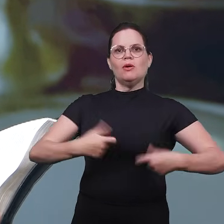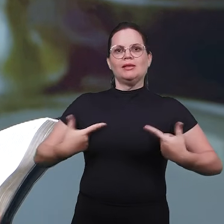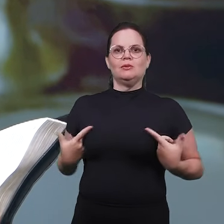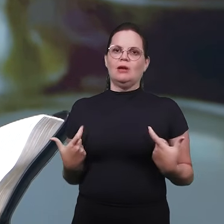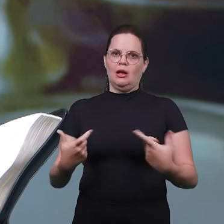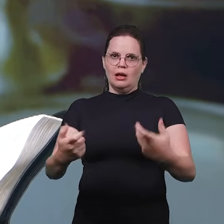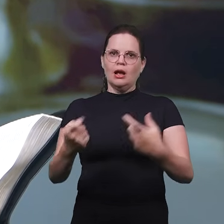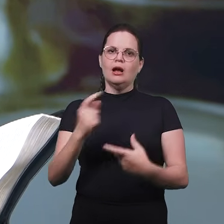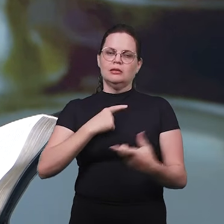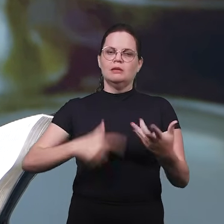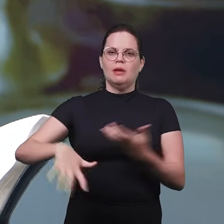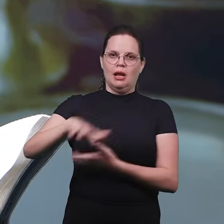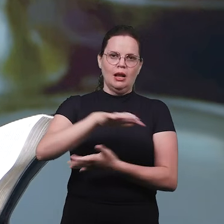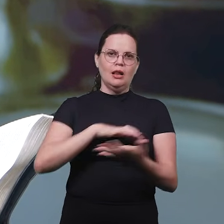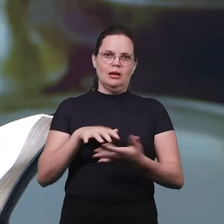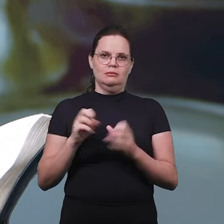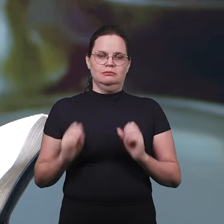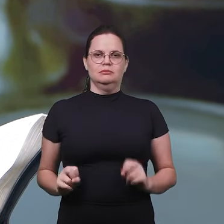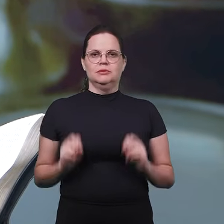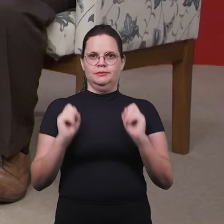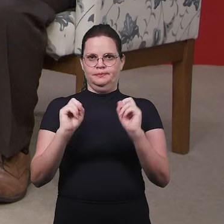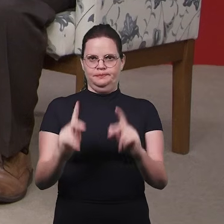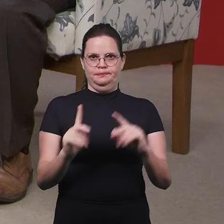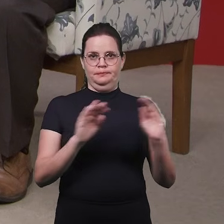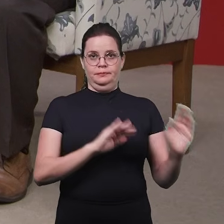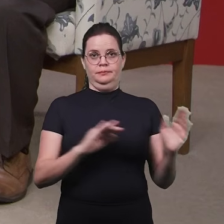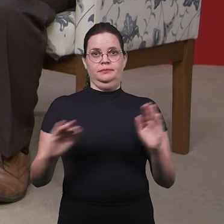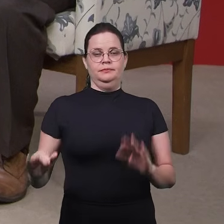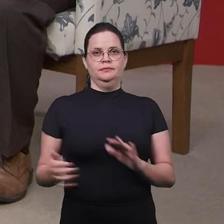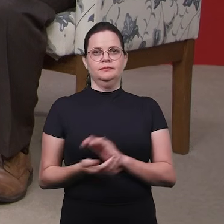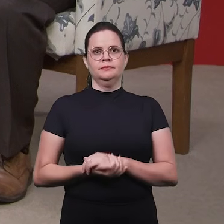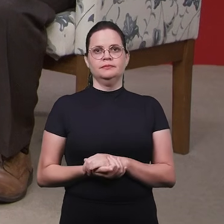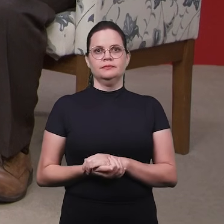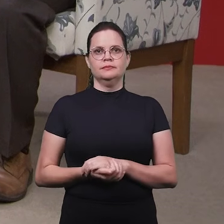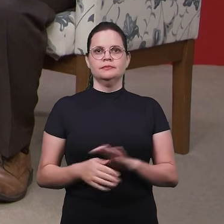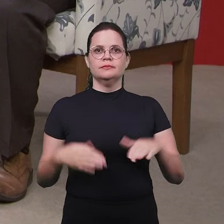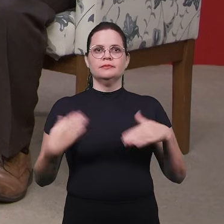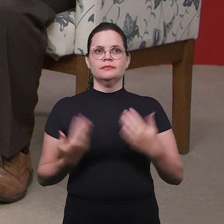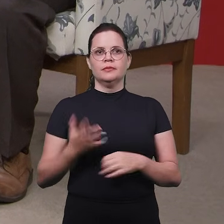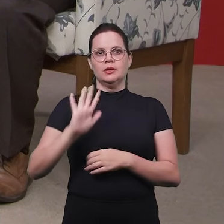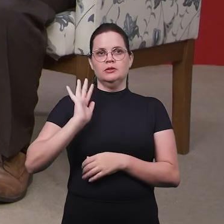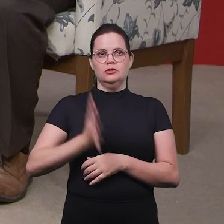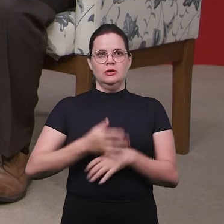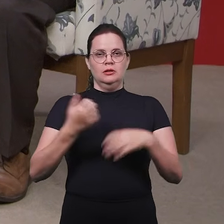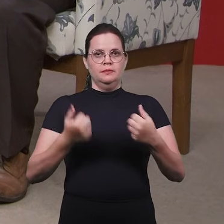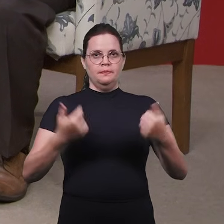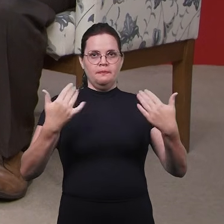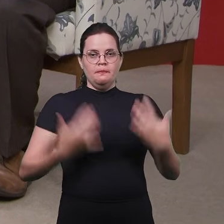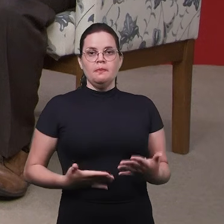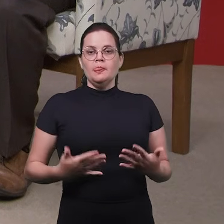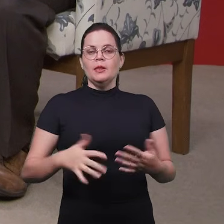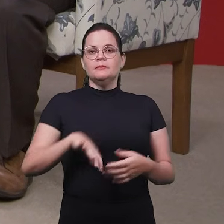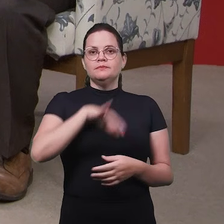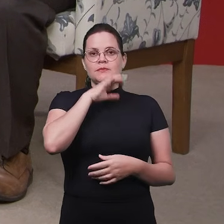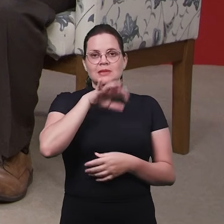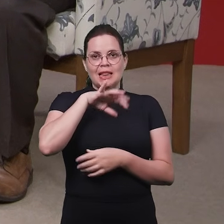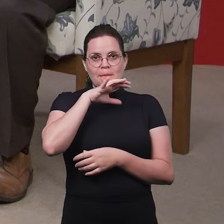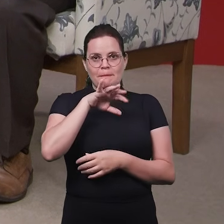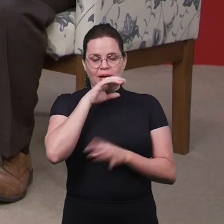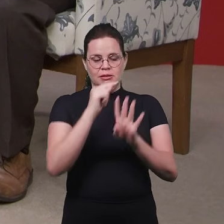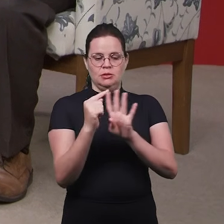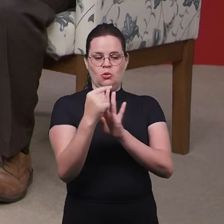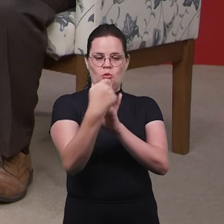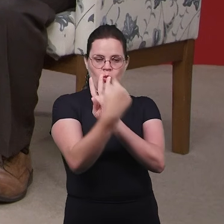territórios. Perfeitamente. Está dentro disso, né? Perfeitamente. Então, nós falamos aqui que os animais